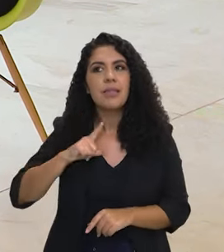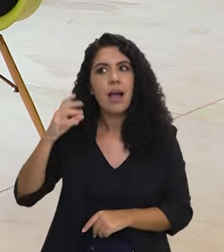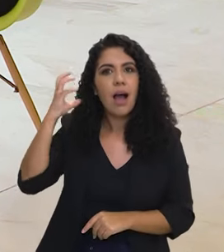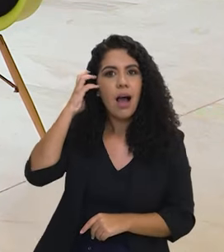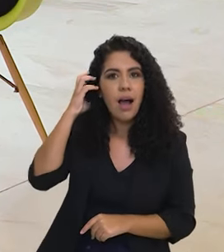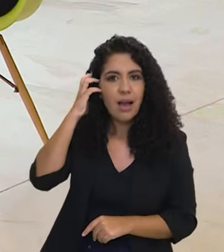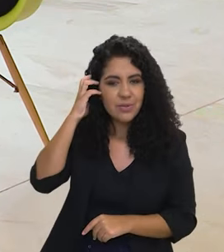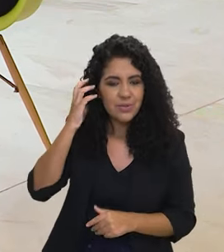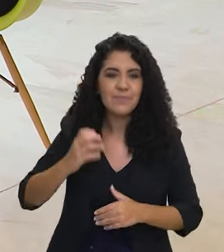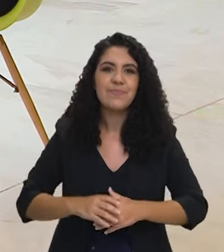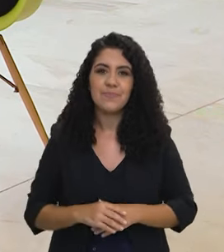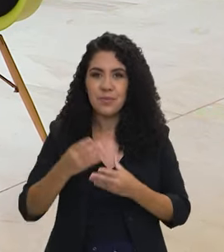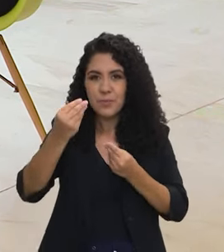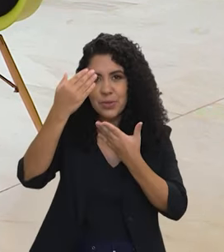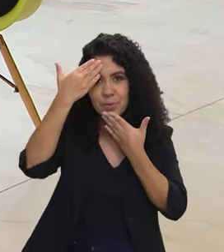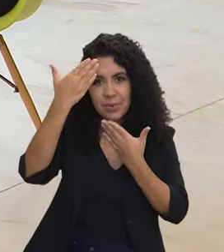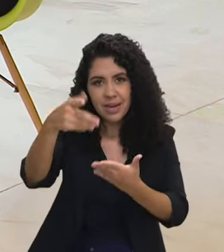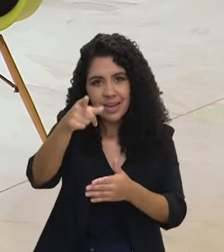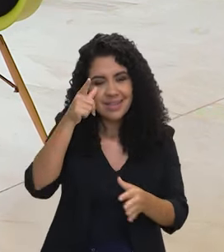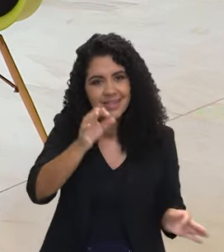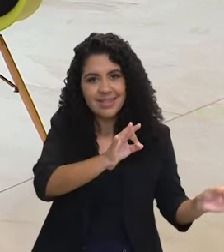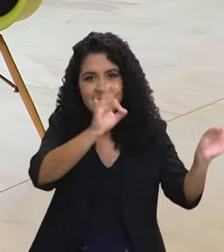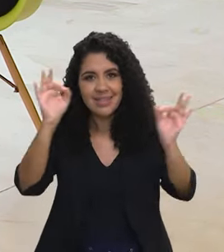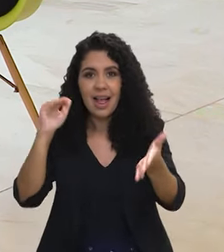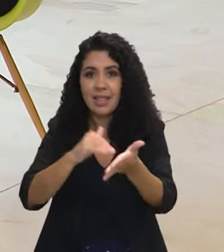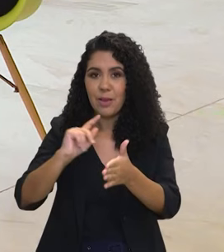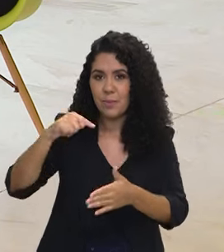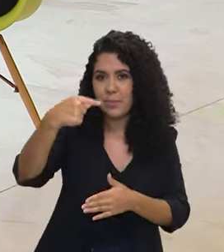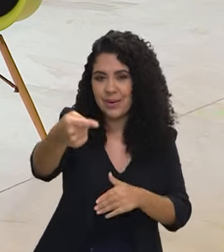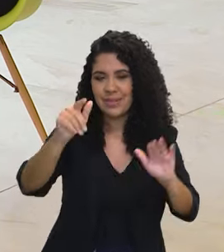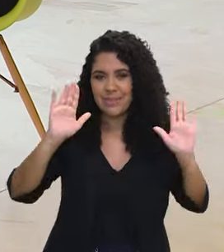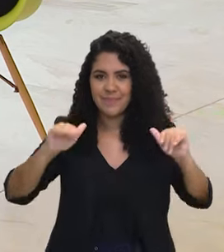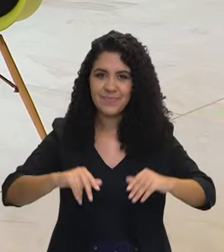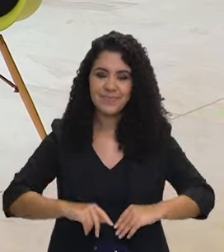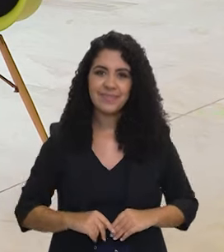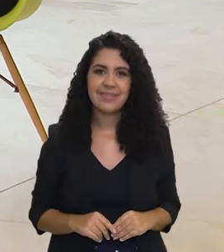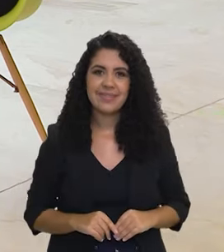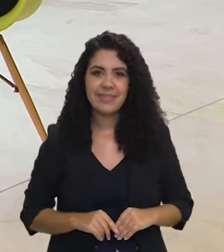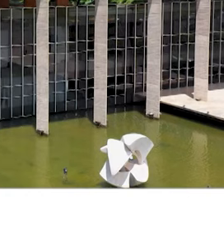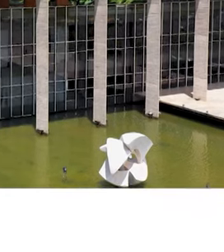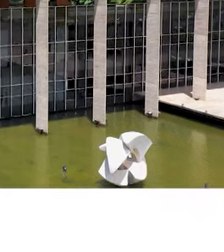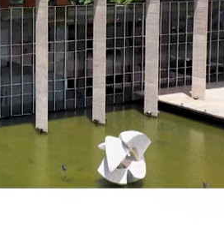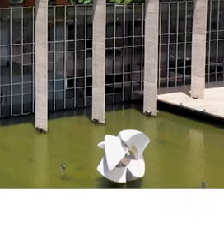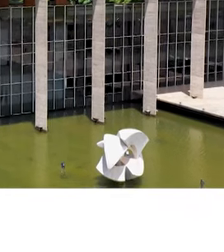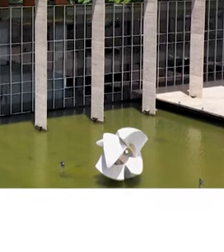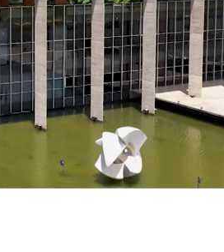ou nos ouça pela Rede Nacional de Rádio. Obrigada pela companhia e até o próximo programa.